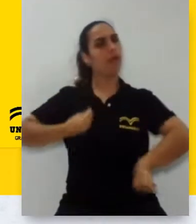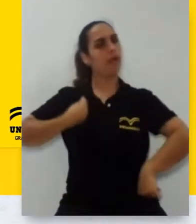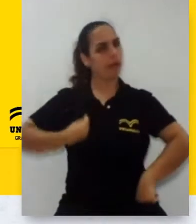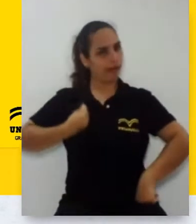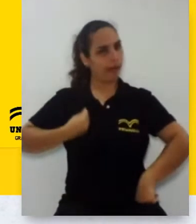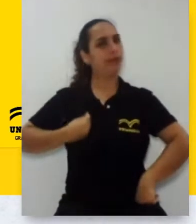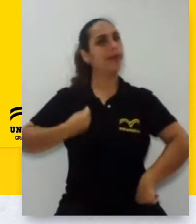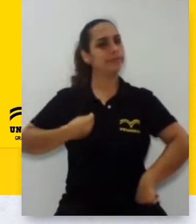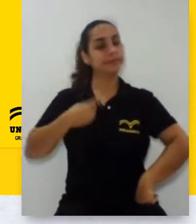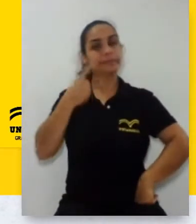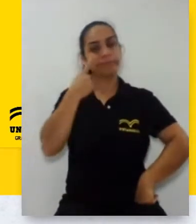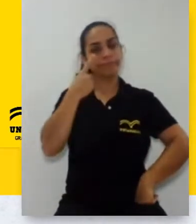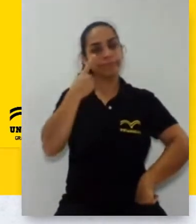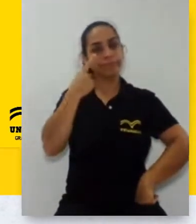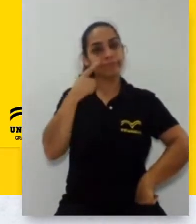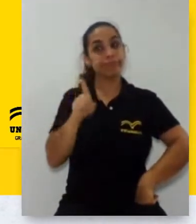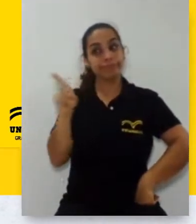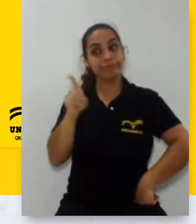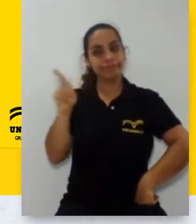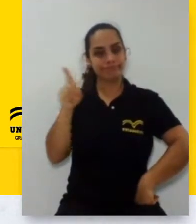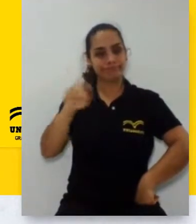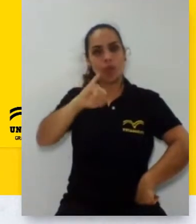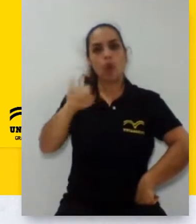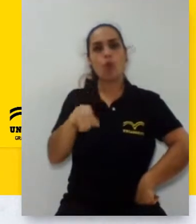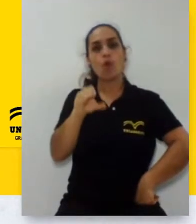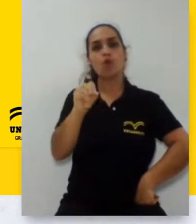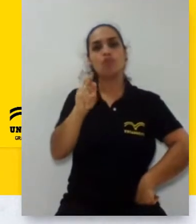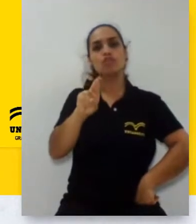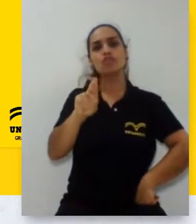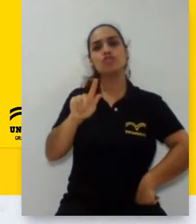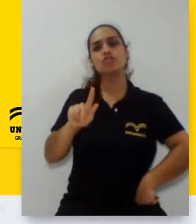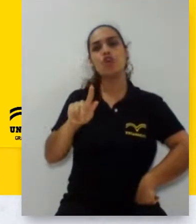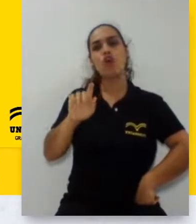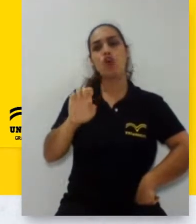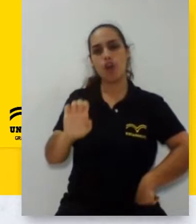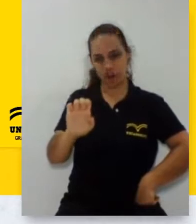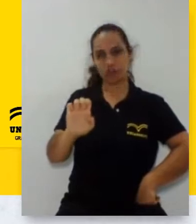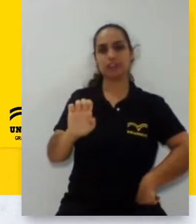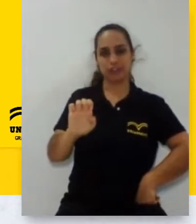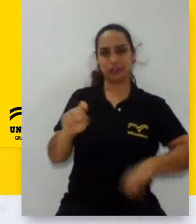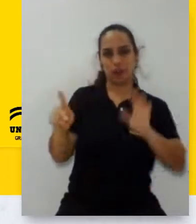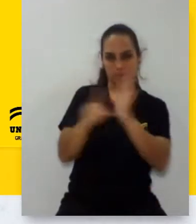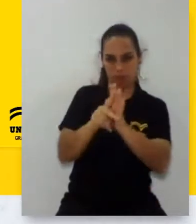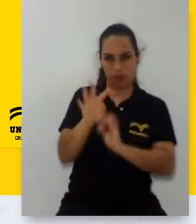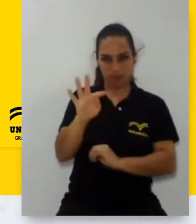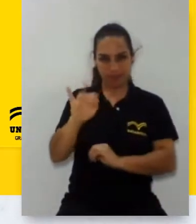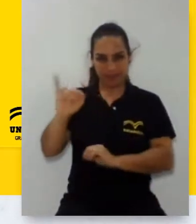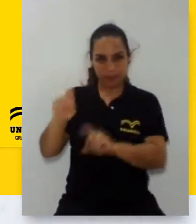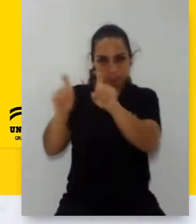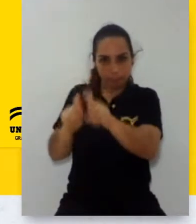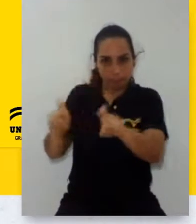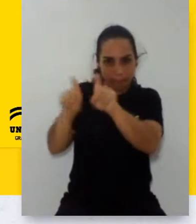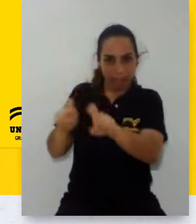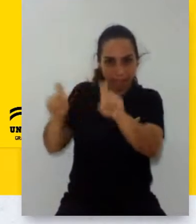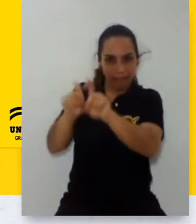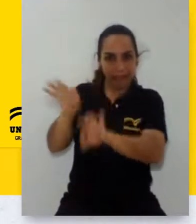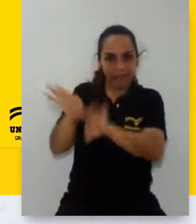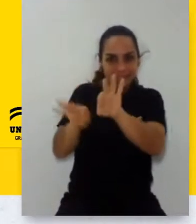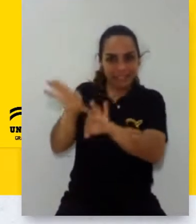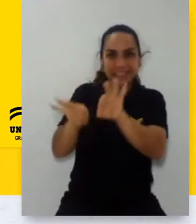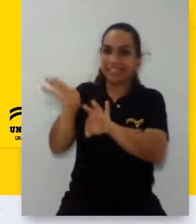colega que está aqui nos auxiliando com a produção, e o Jorge falou que ele vai começar a partir de hoje, ele já vai mudar o estilo de vida dele.